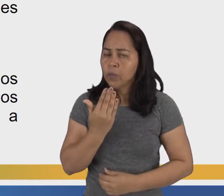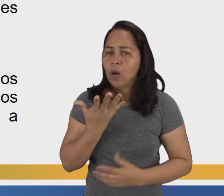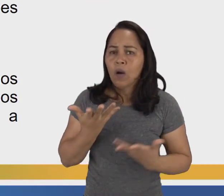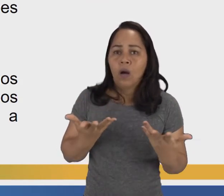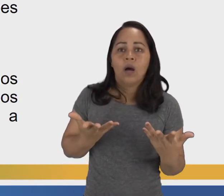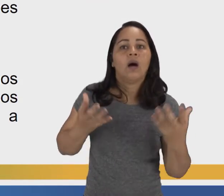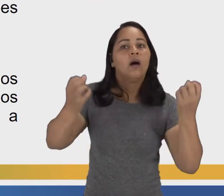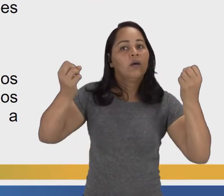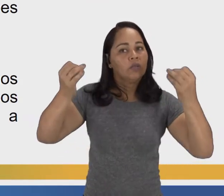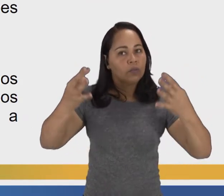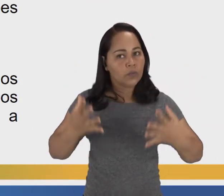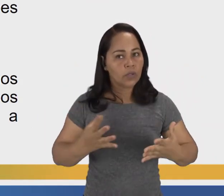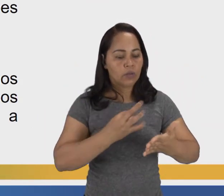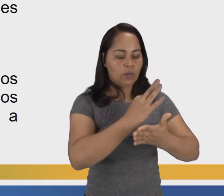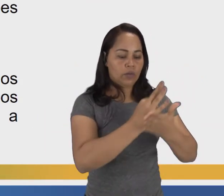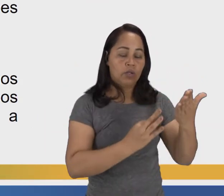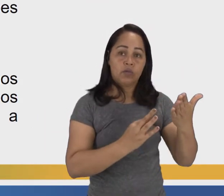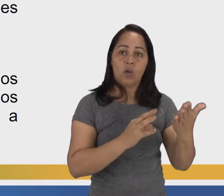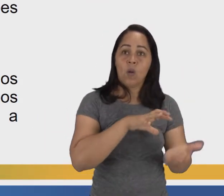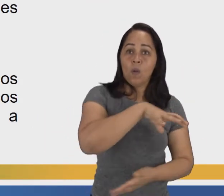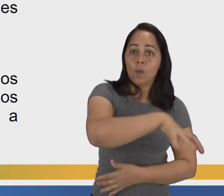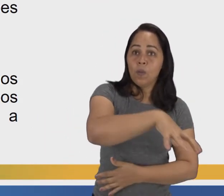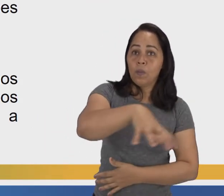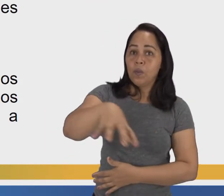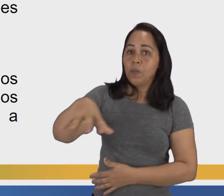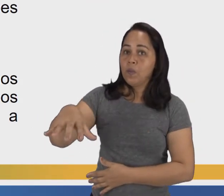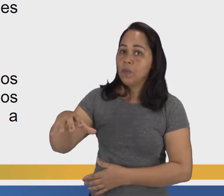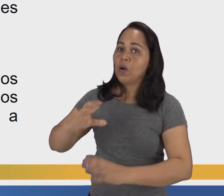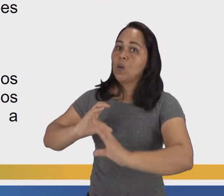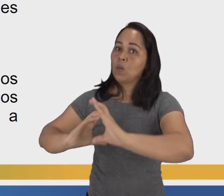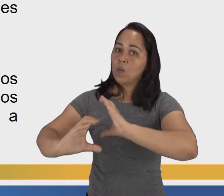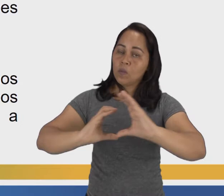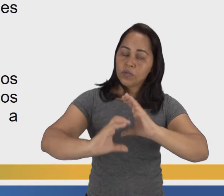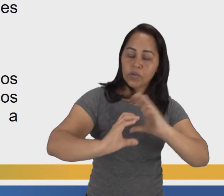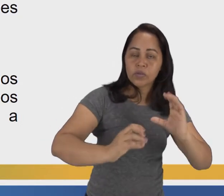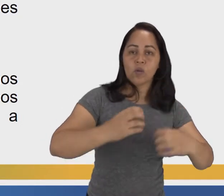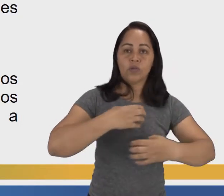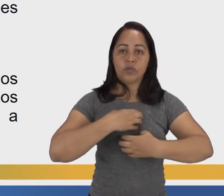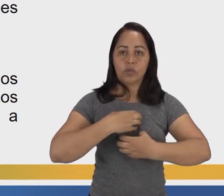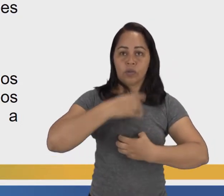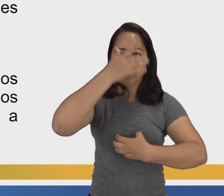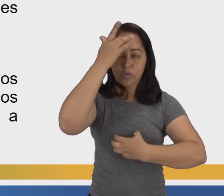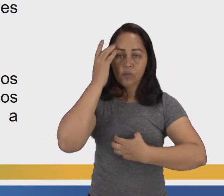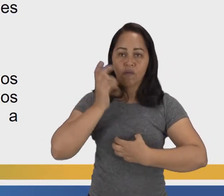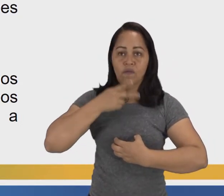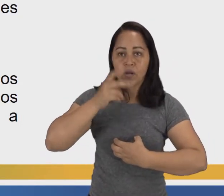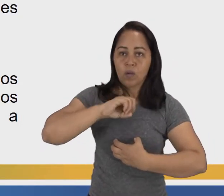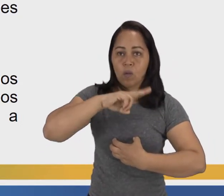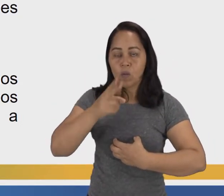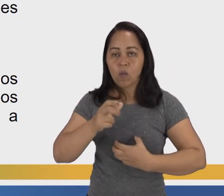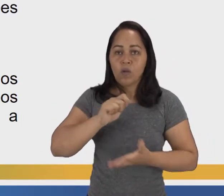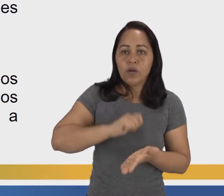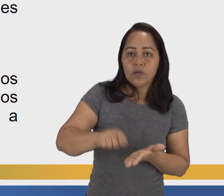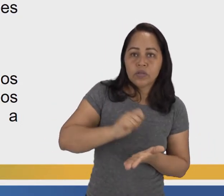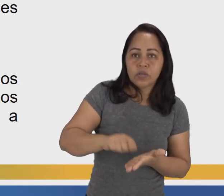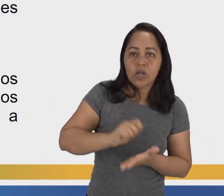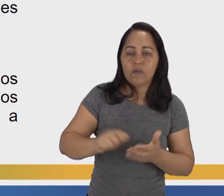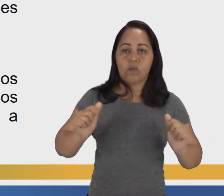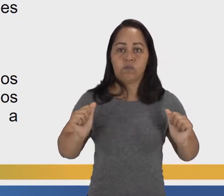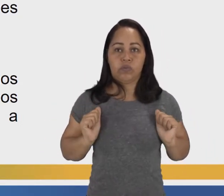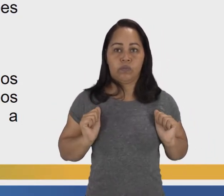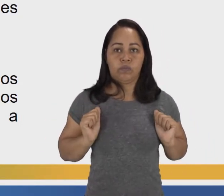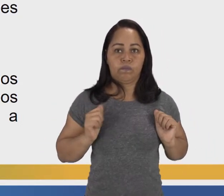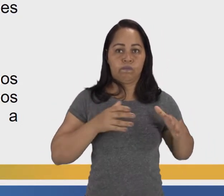são atividades sociais contextualizadas, modelos de como falar, escrever ou se comportar diante